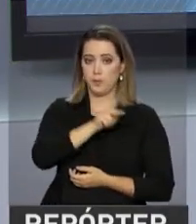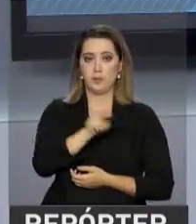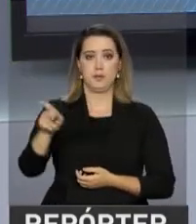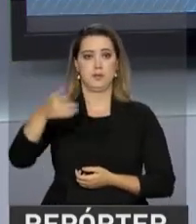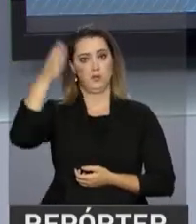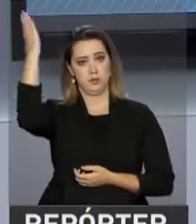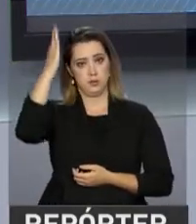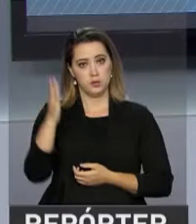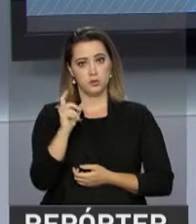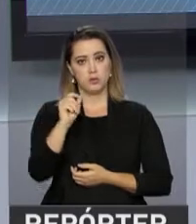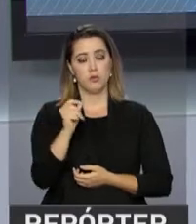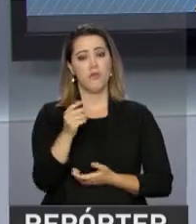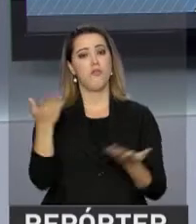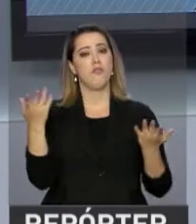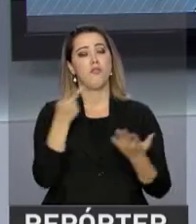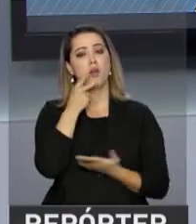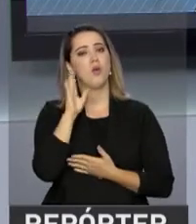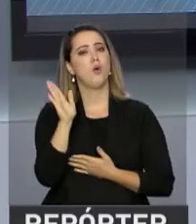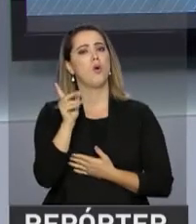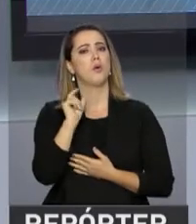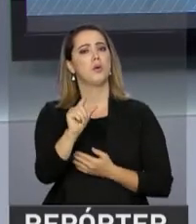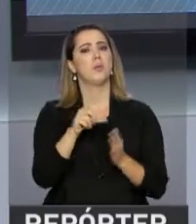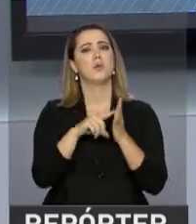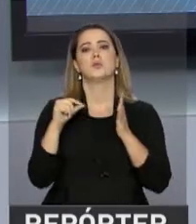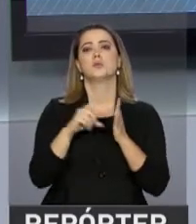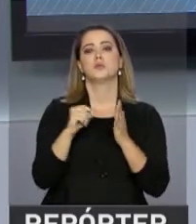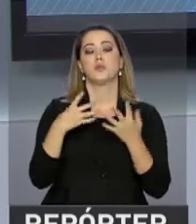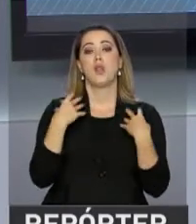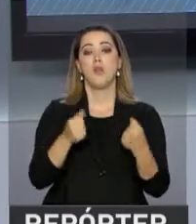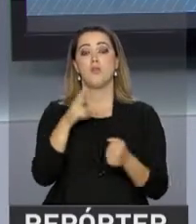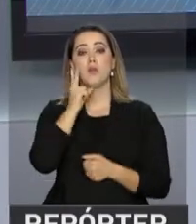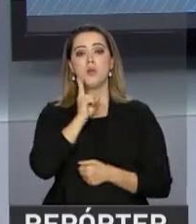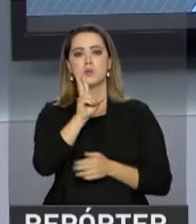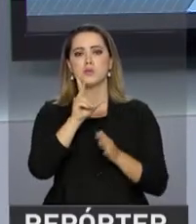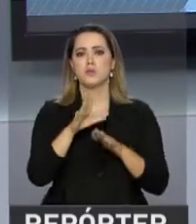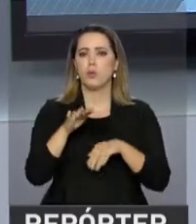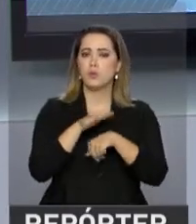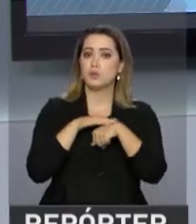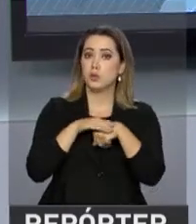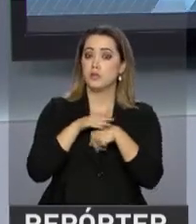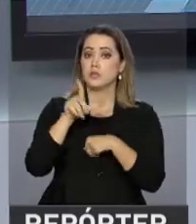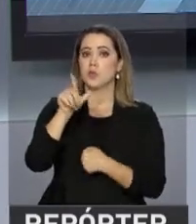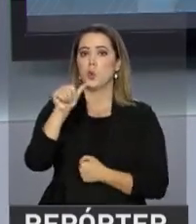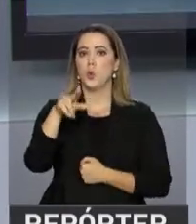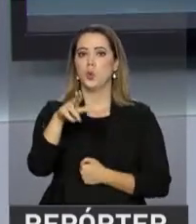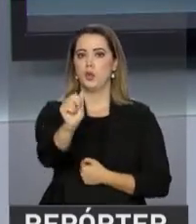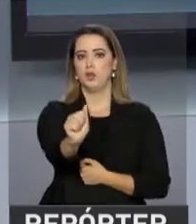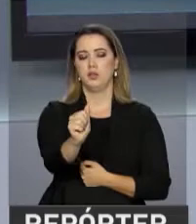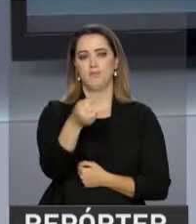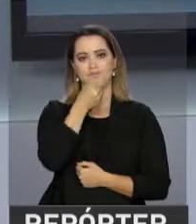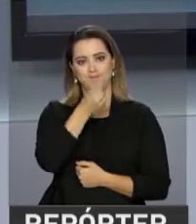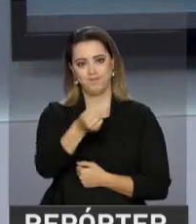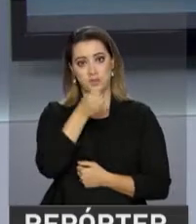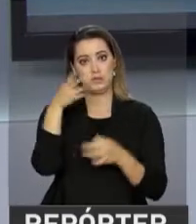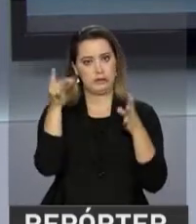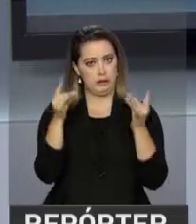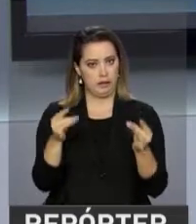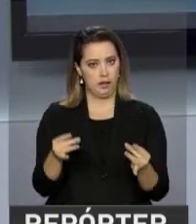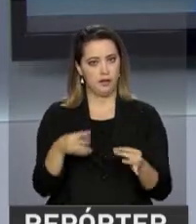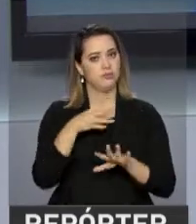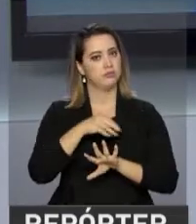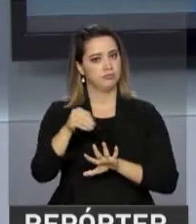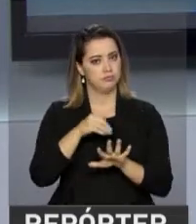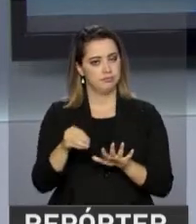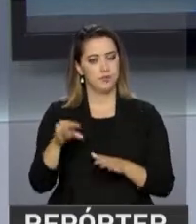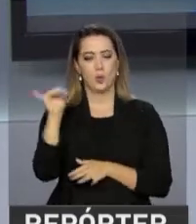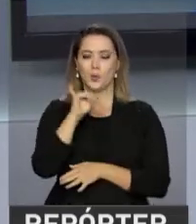alexandre paula falou agora há pouco no palácio do planalto nós vamos então ao vivo conversar com o repórter luana karen que tem as informações